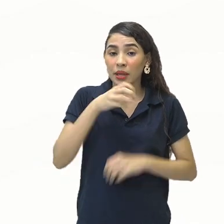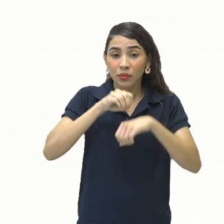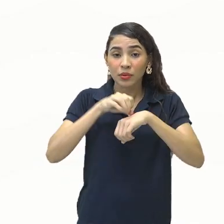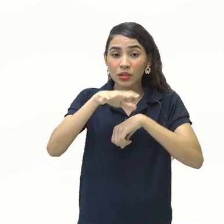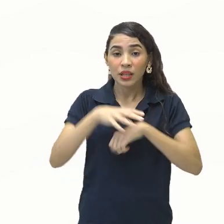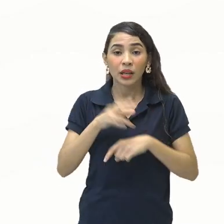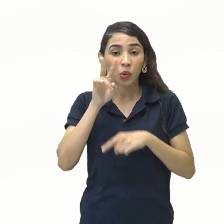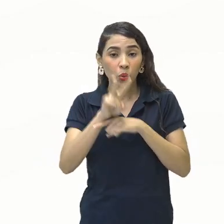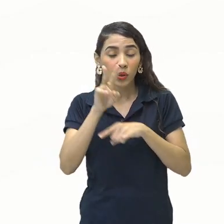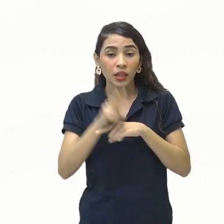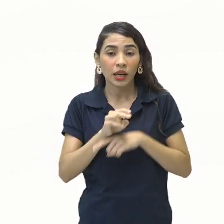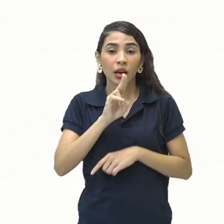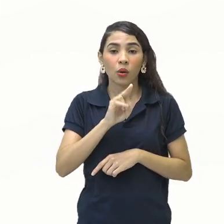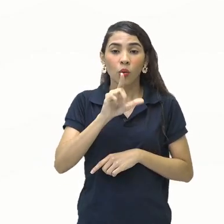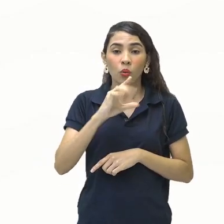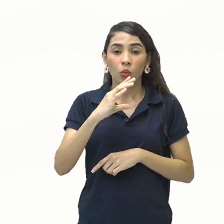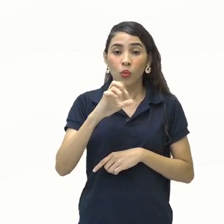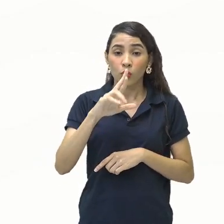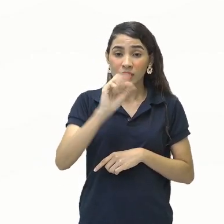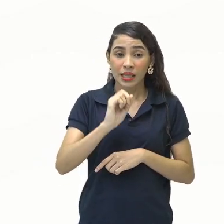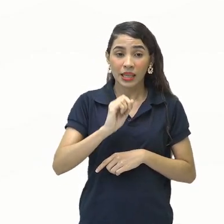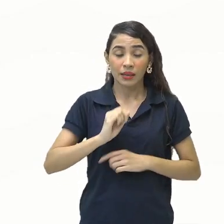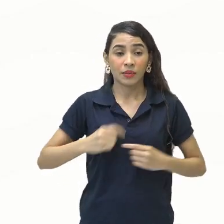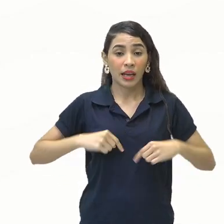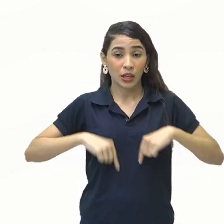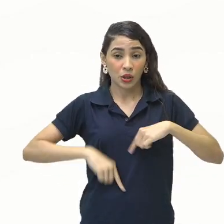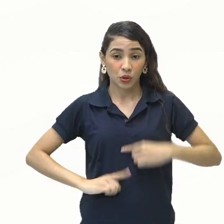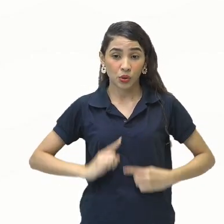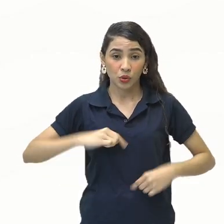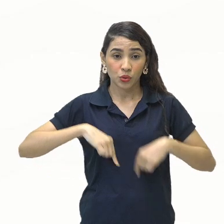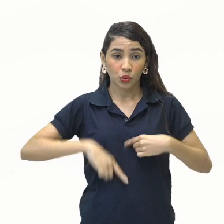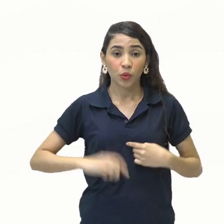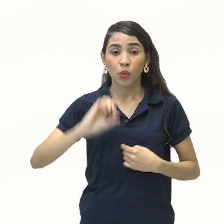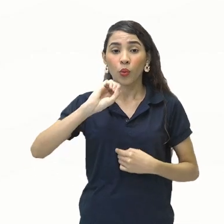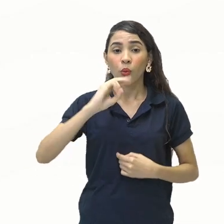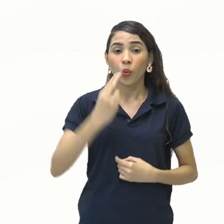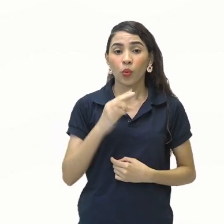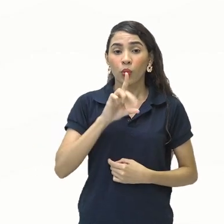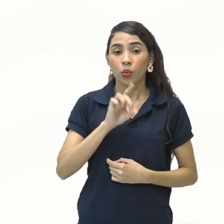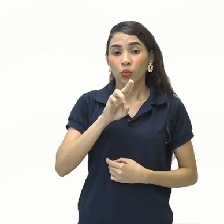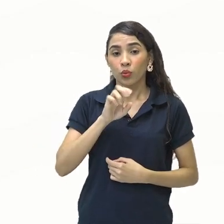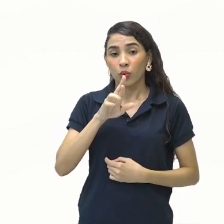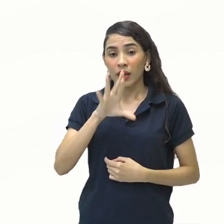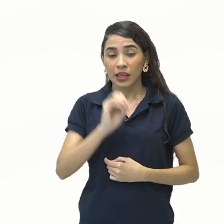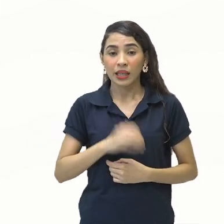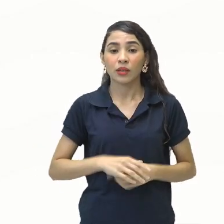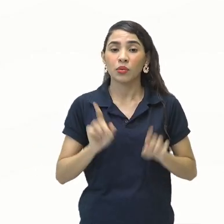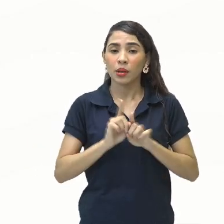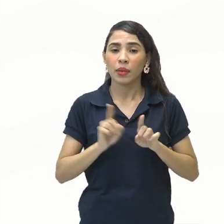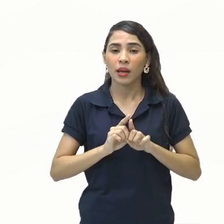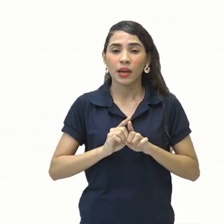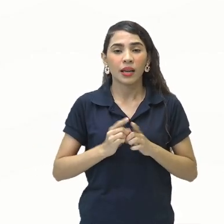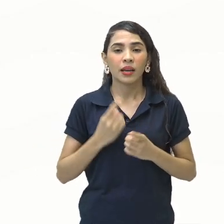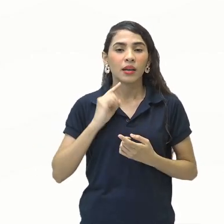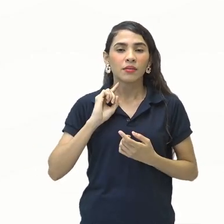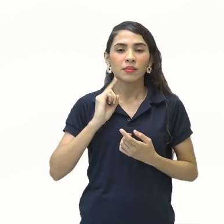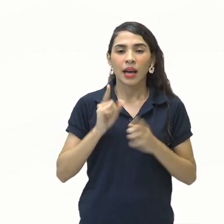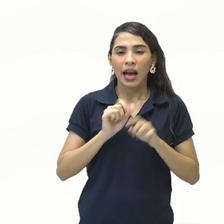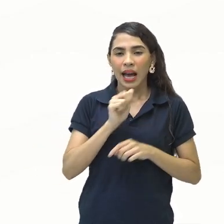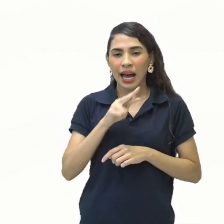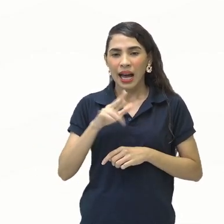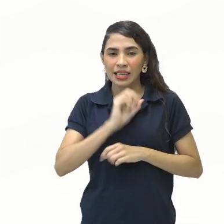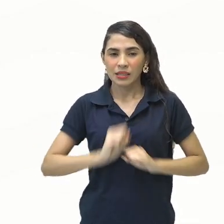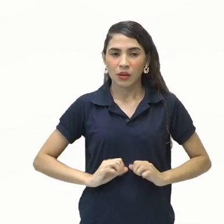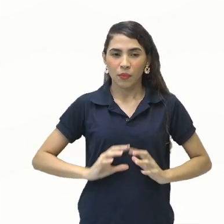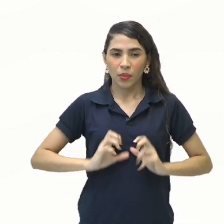para tratar úlcera no estômago ou no duodeno, refluxo ou azia provocados pelo excesso